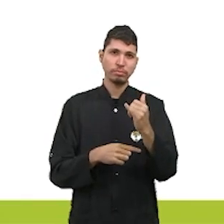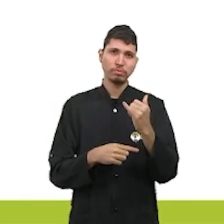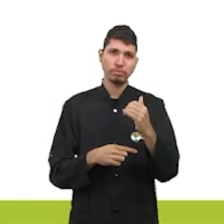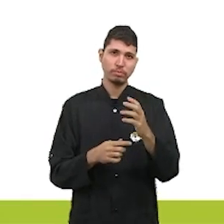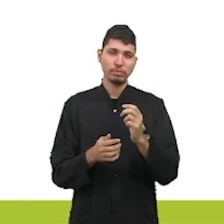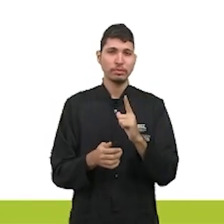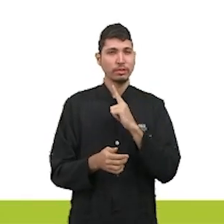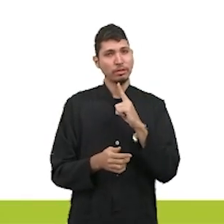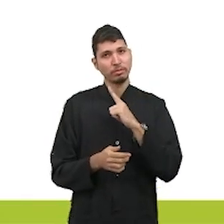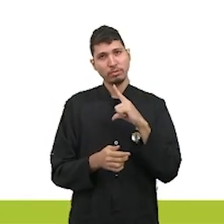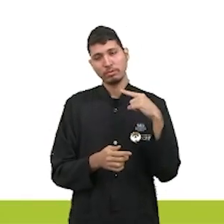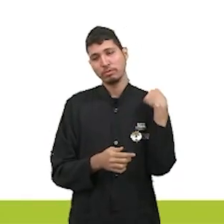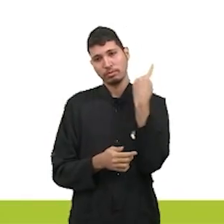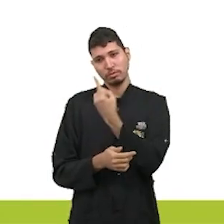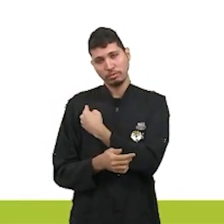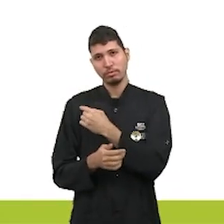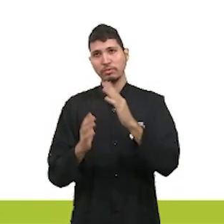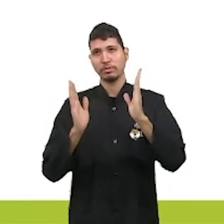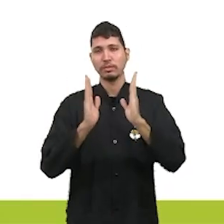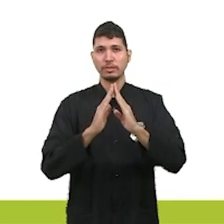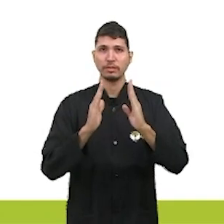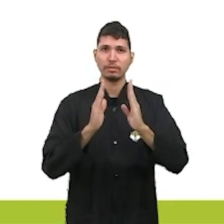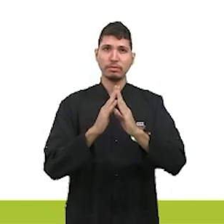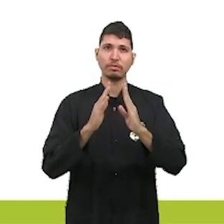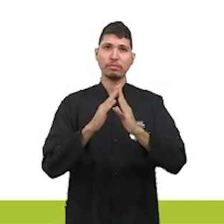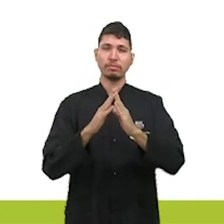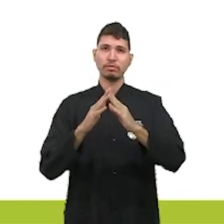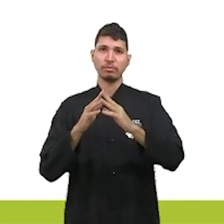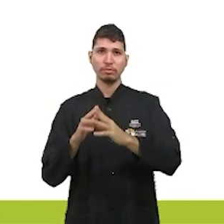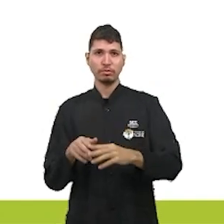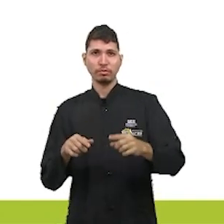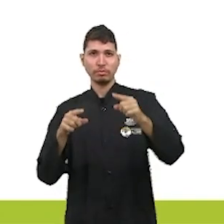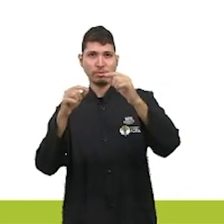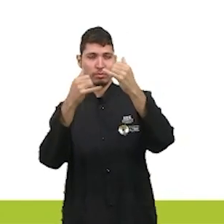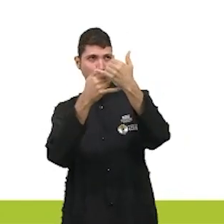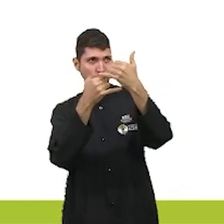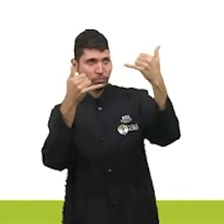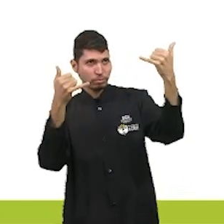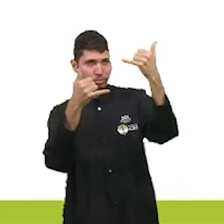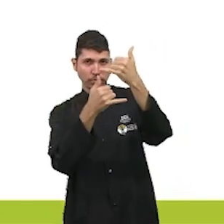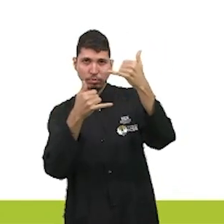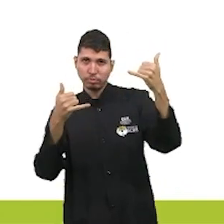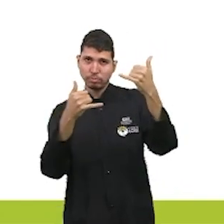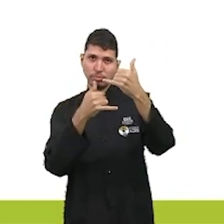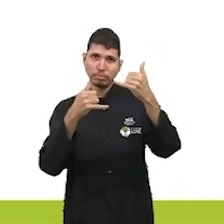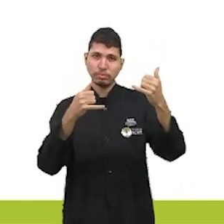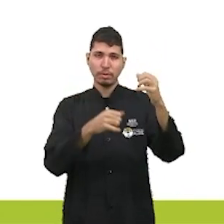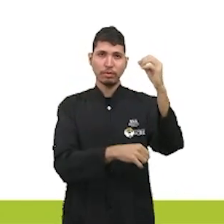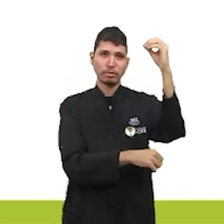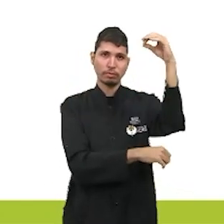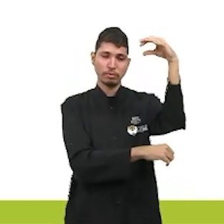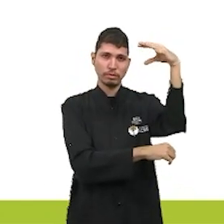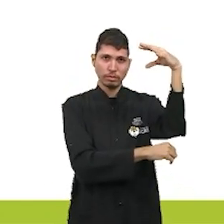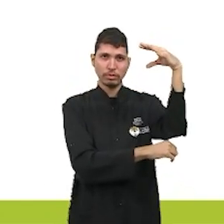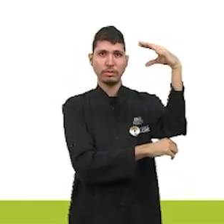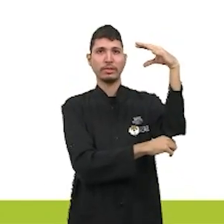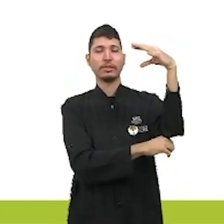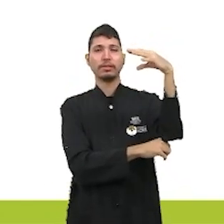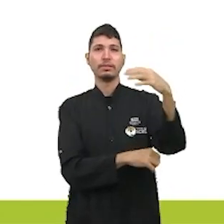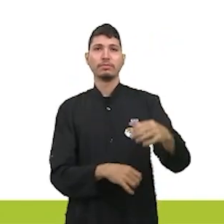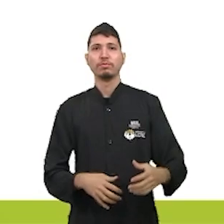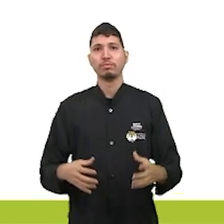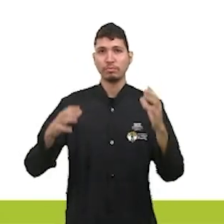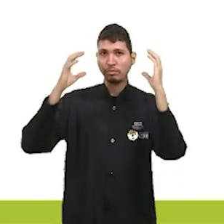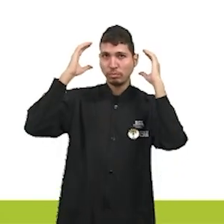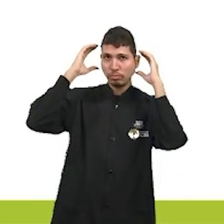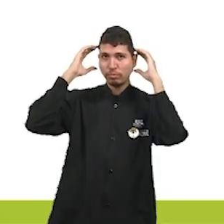né? Na rede elétrica, nos fones de ouvido, nos celulares, tá? Só para vocês trazerem